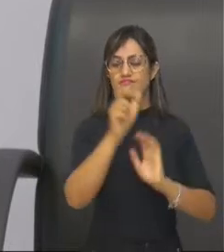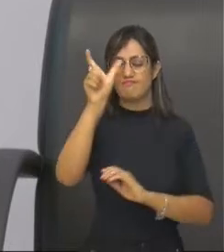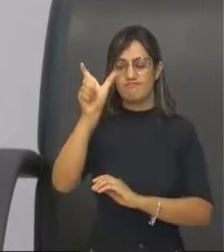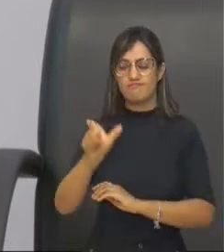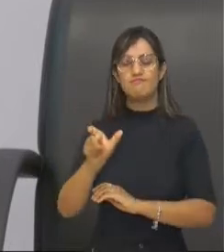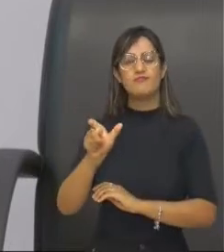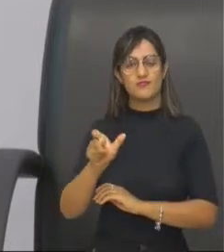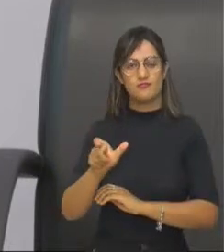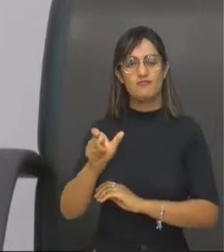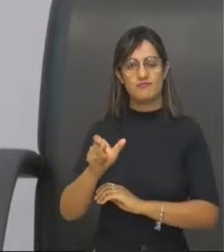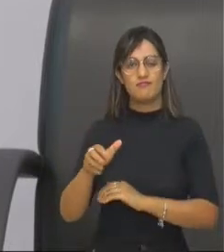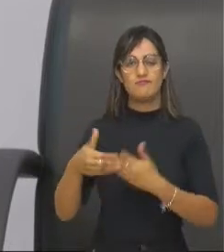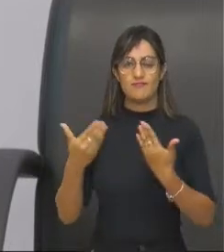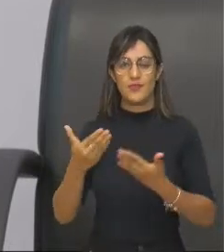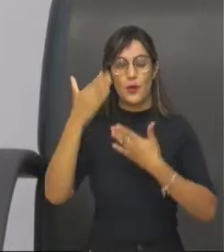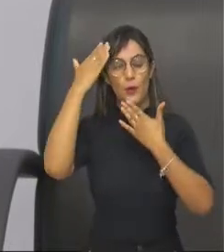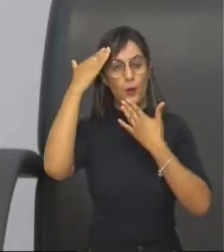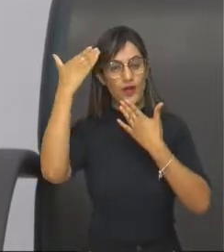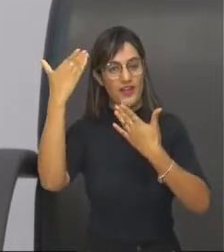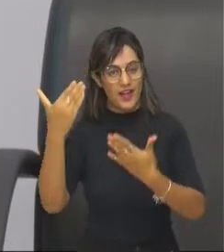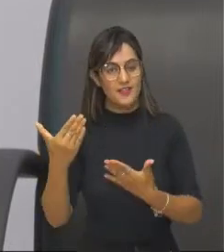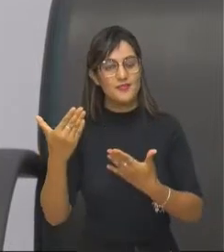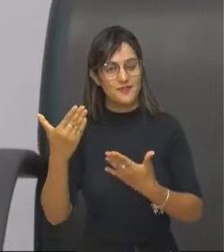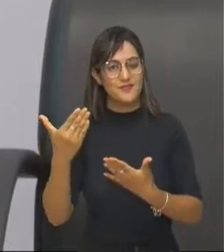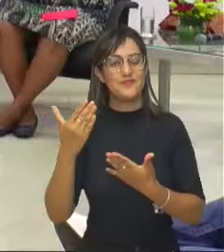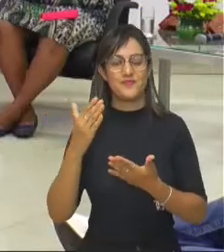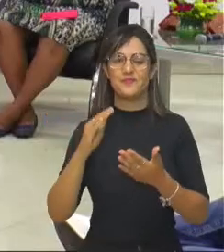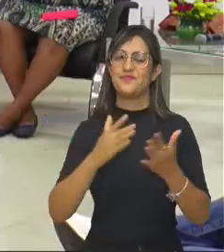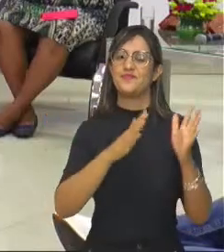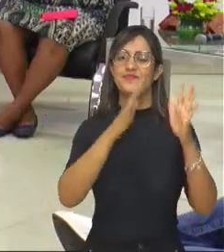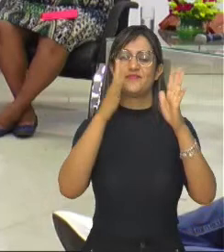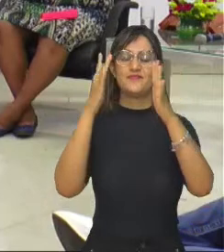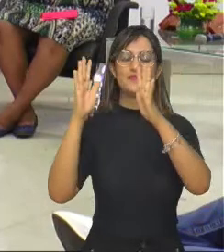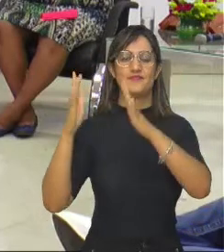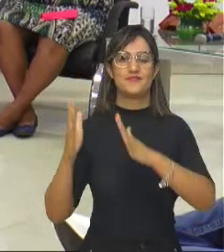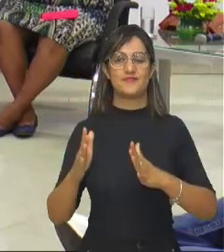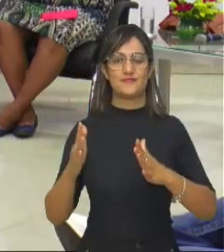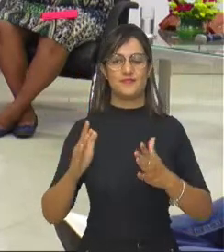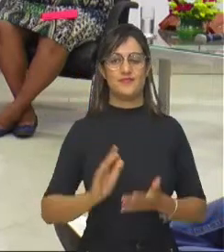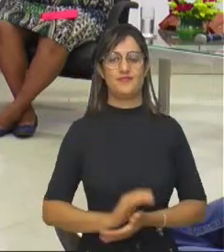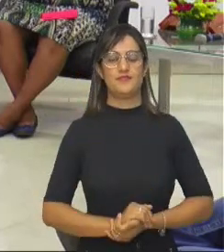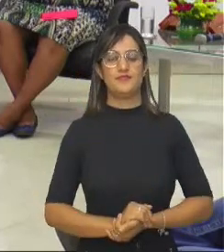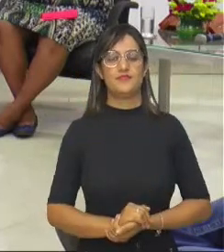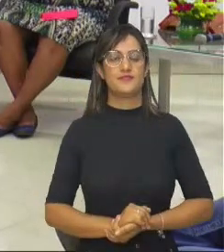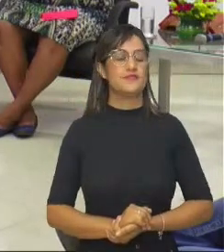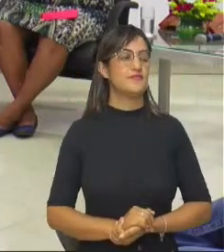obrigada, gente, pelo espaço de fala.